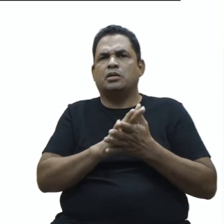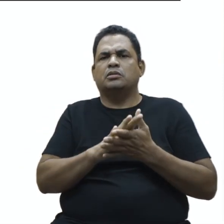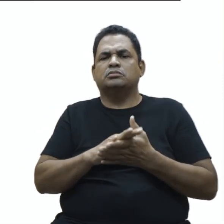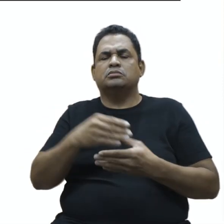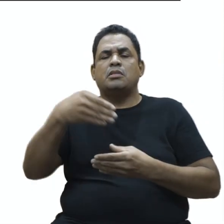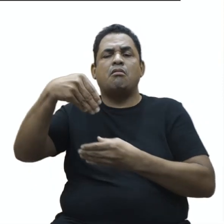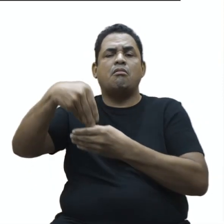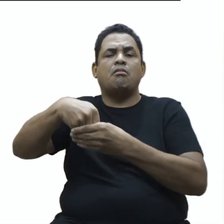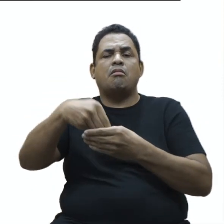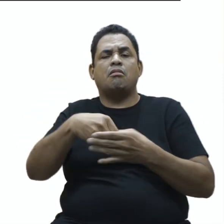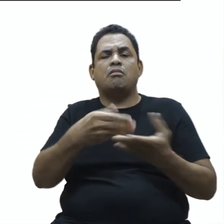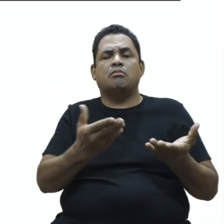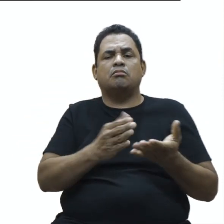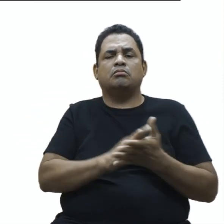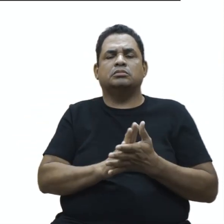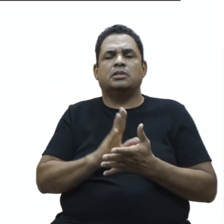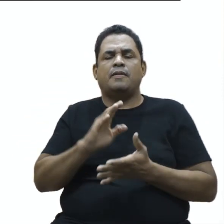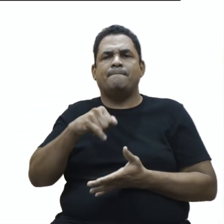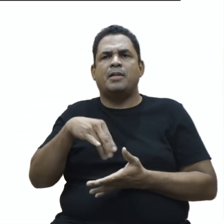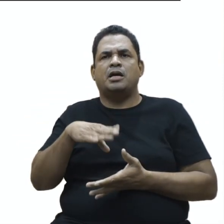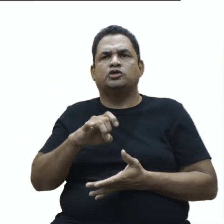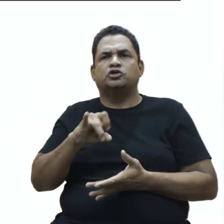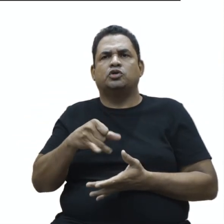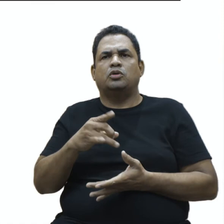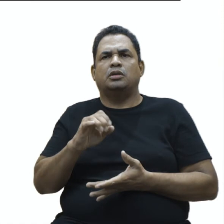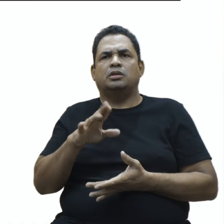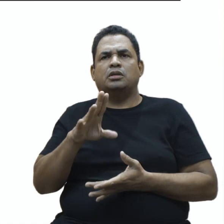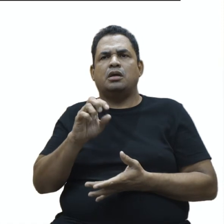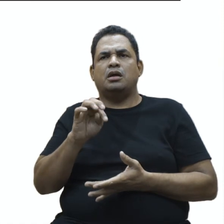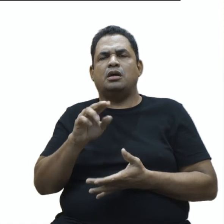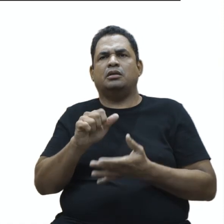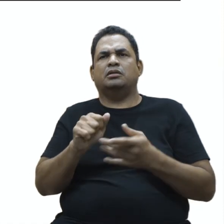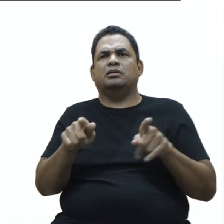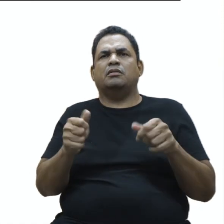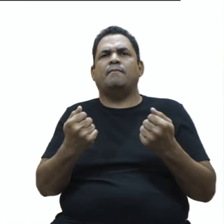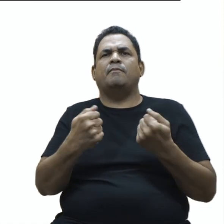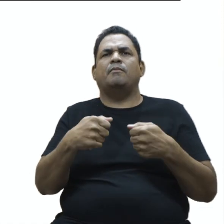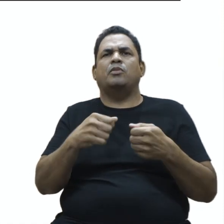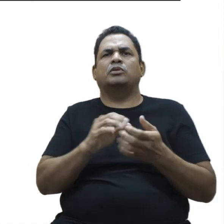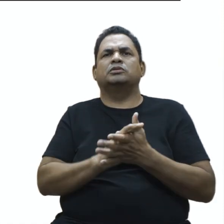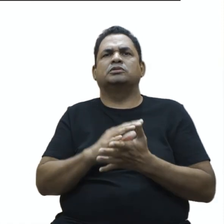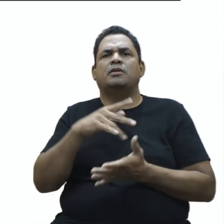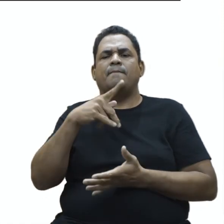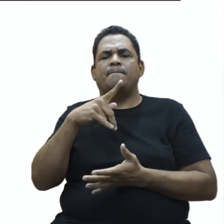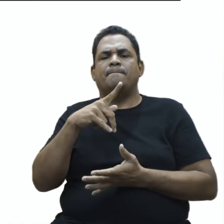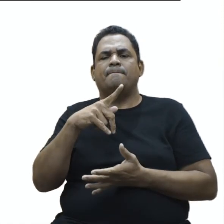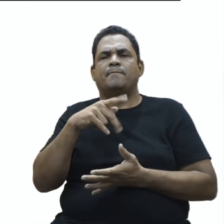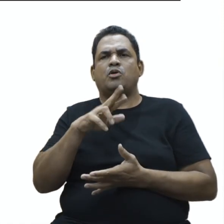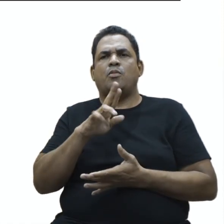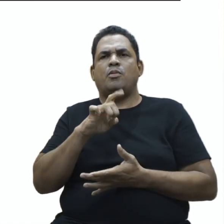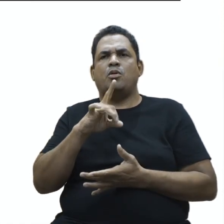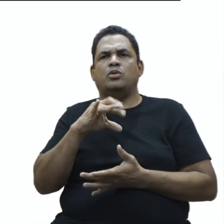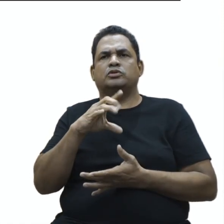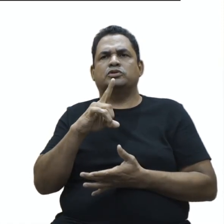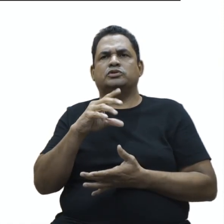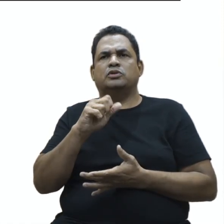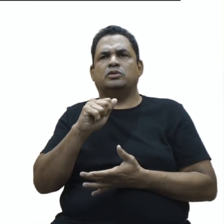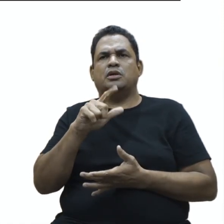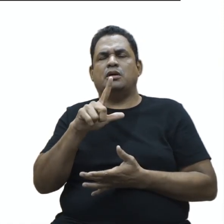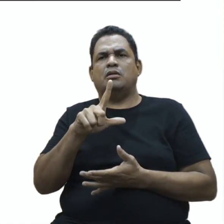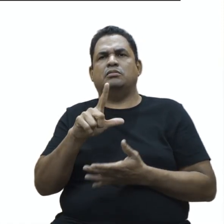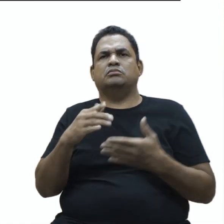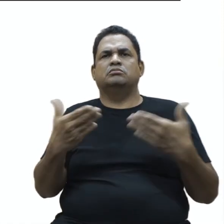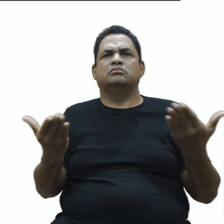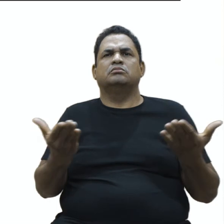ela pode ser majoritária e também ela pode ser proporcional. Tá vendo como é muita coisa,